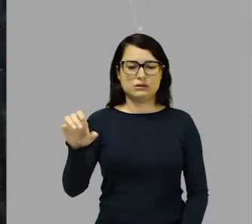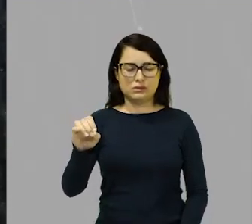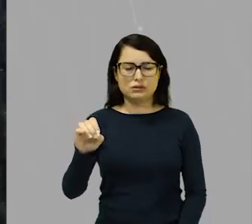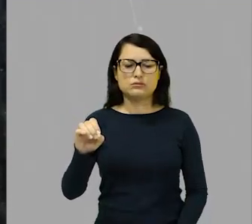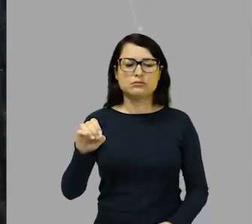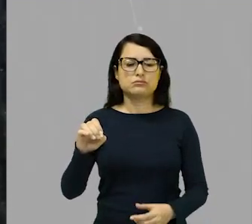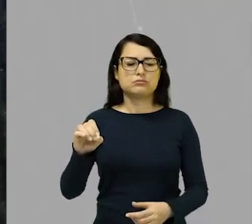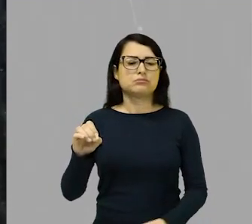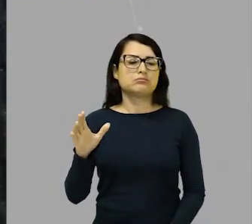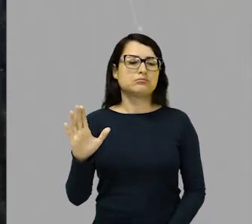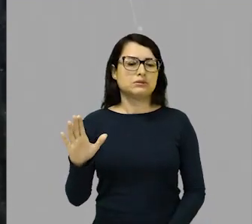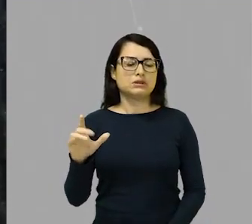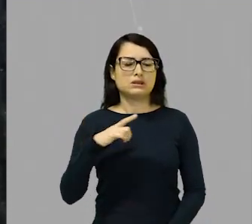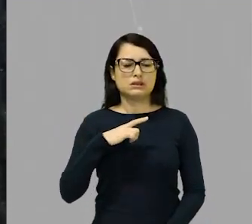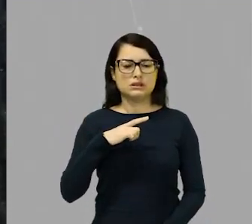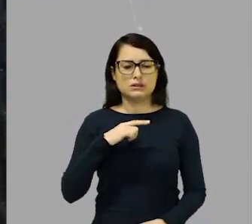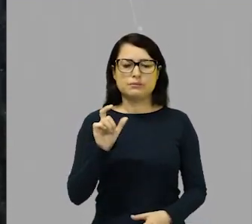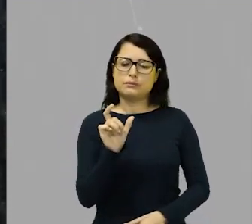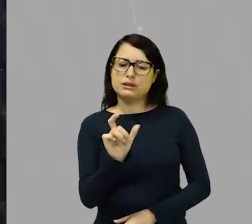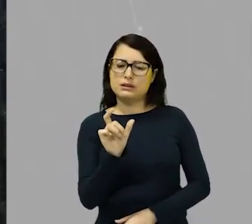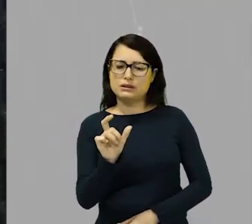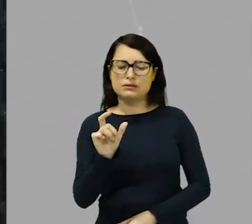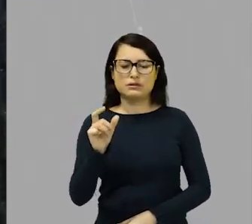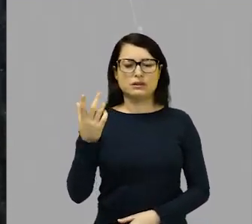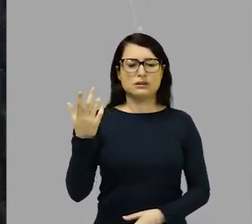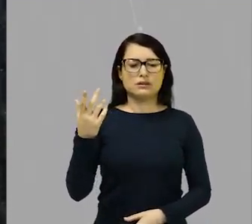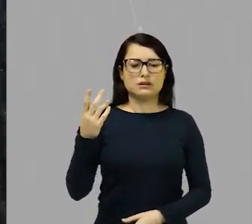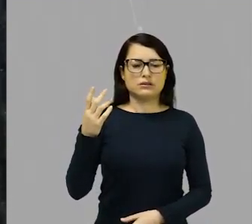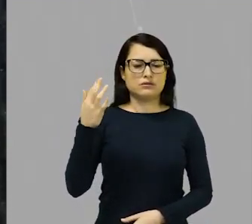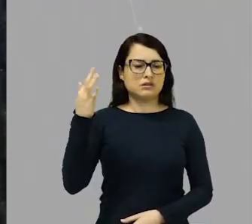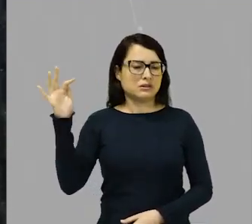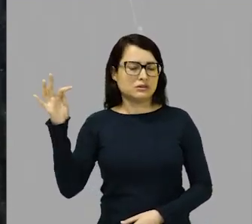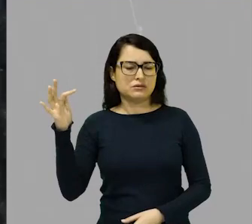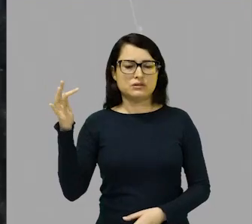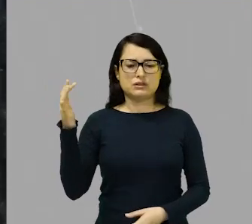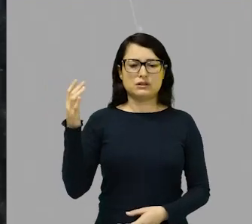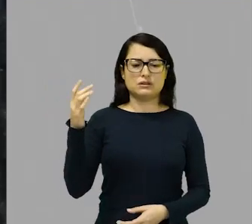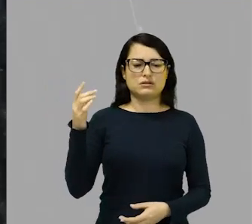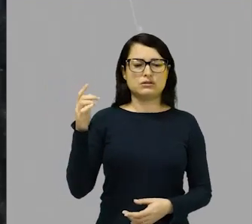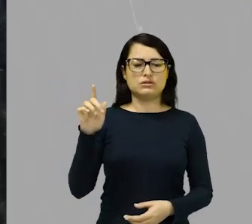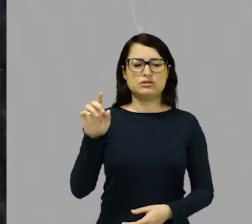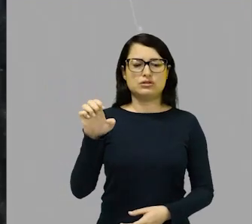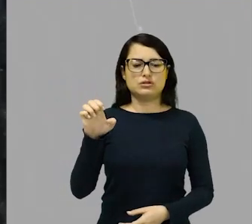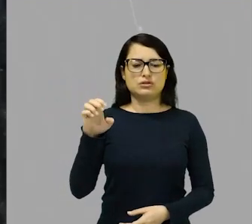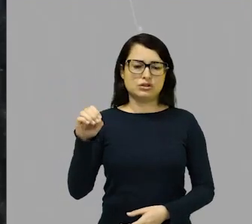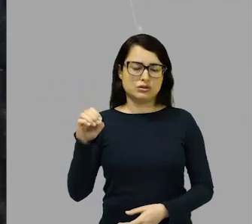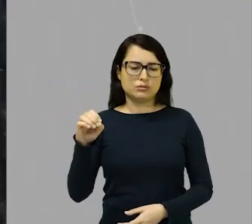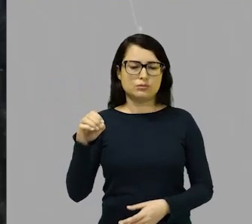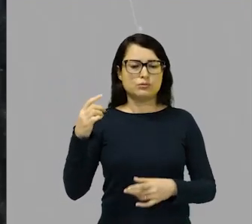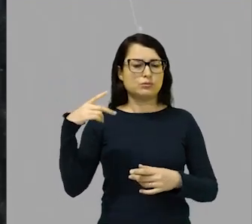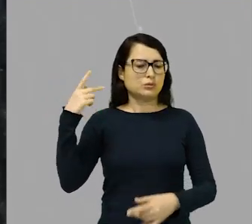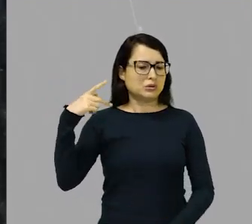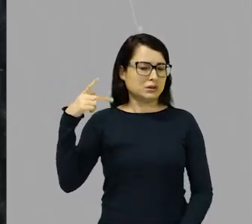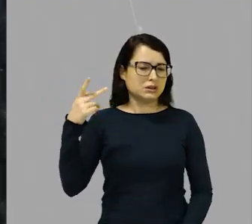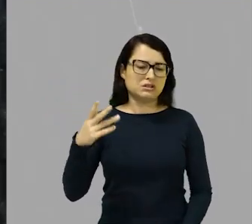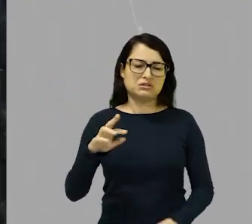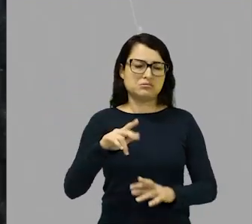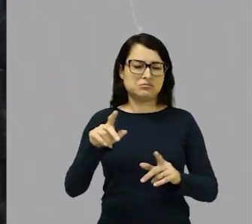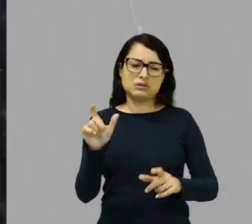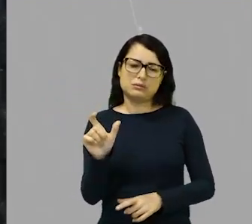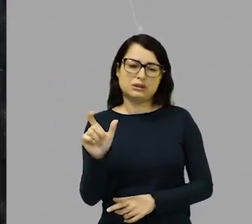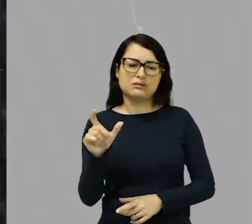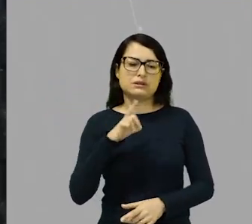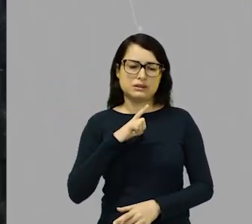de história, né, de geopolítica, de antropologia. O que significa esse termo?